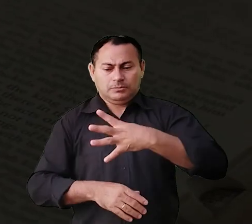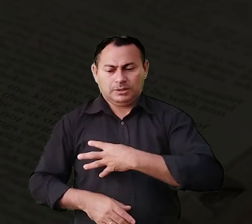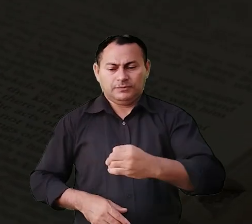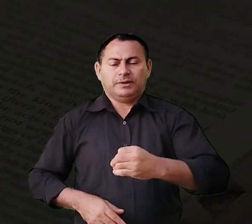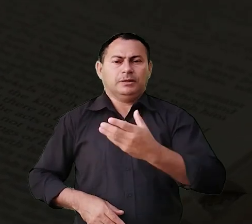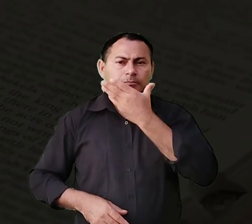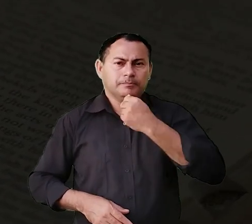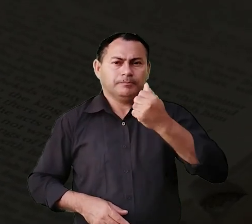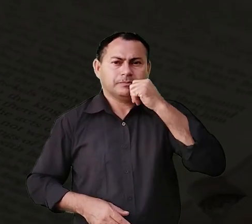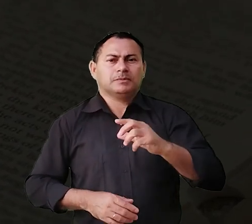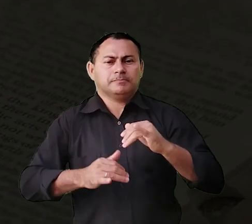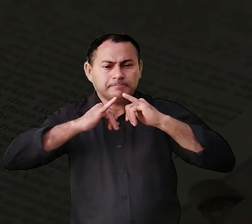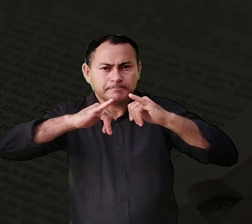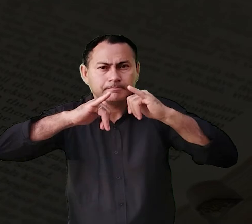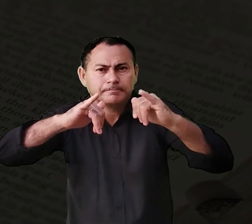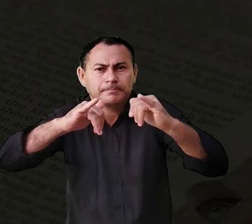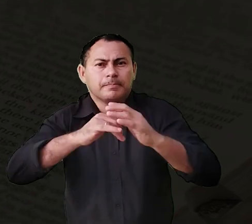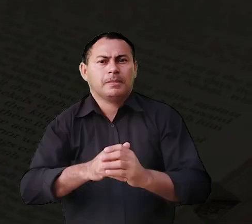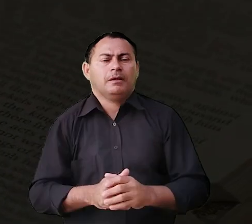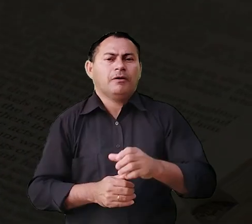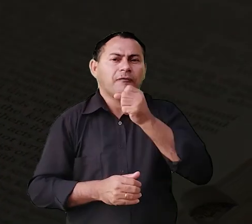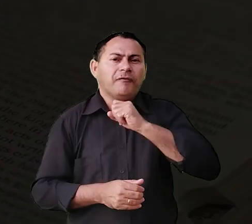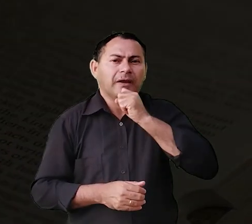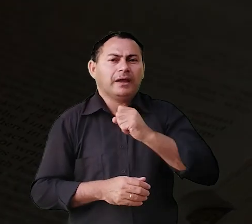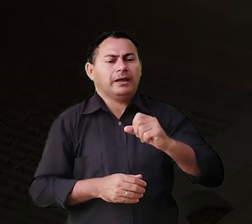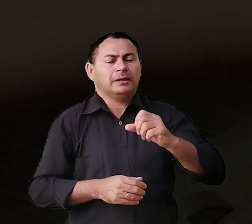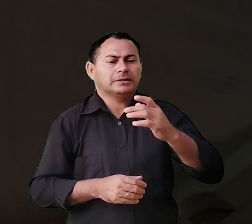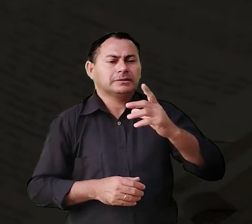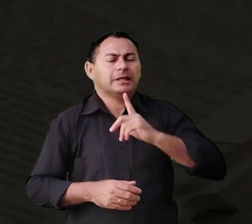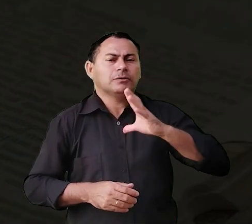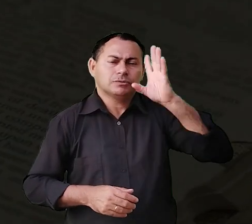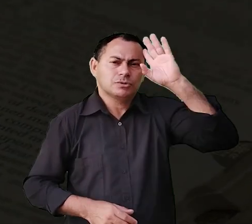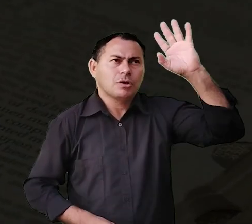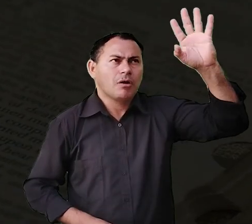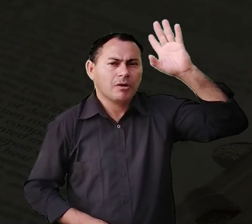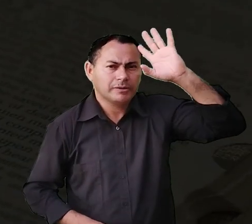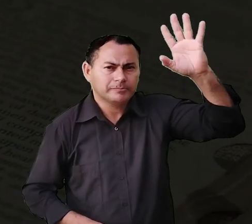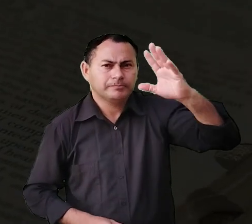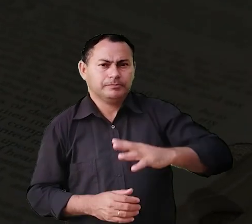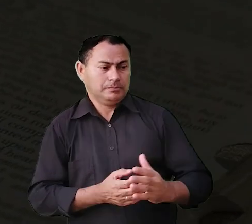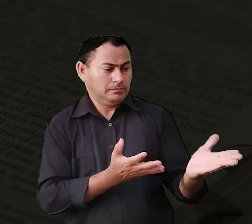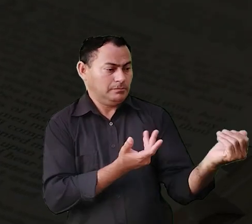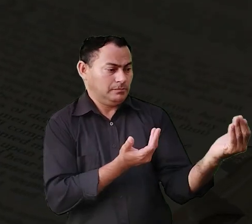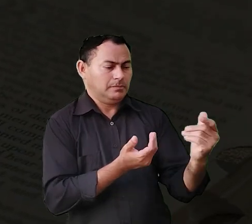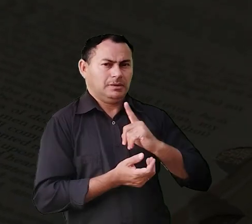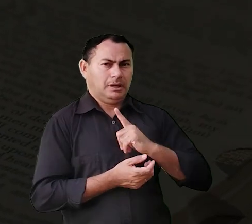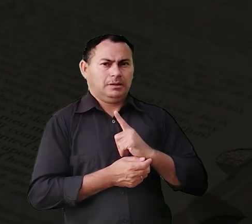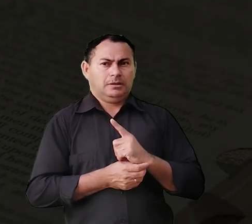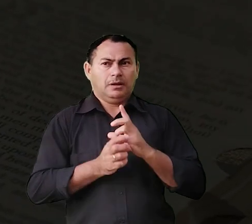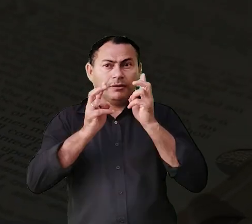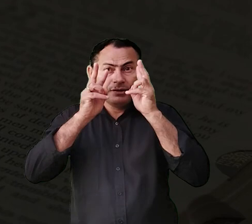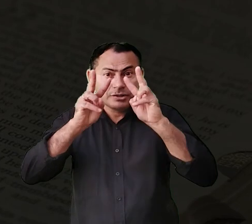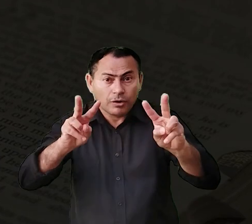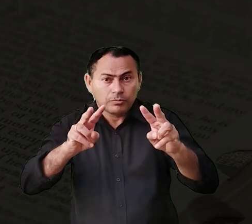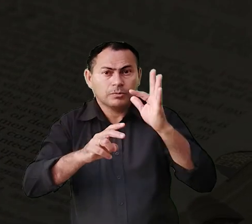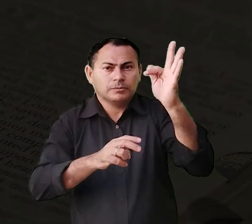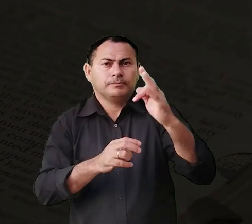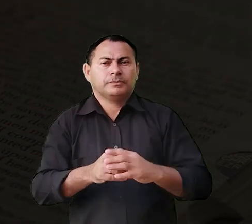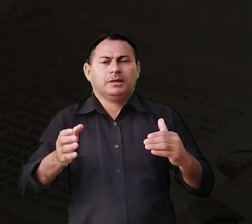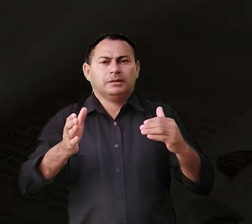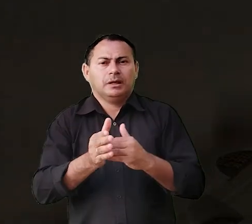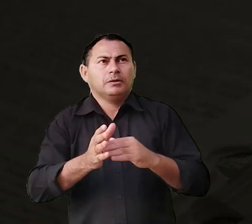povos. Os seus filhos e as suas filhas profetizarão, os velhos terão sonhos, os jovens terão